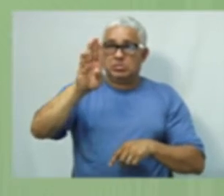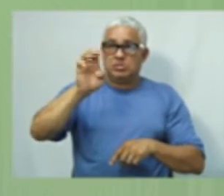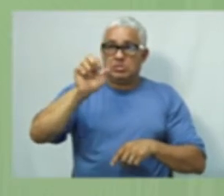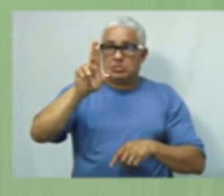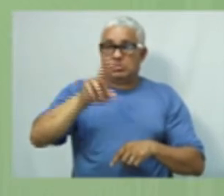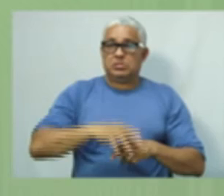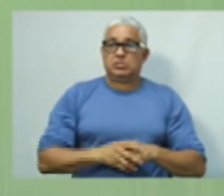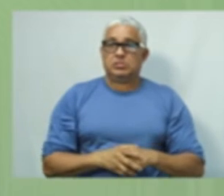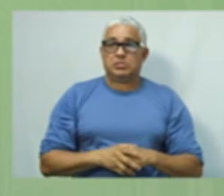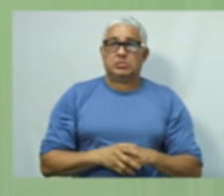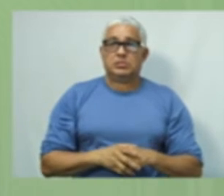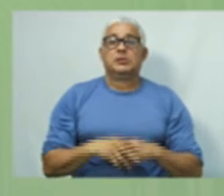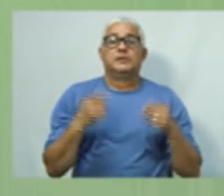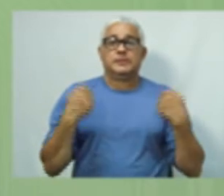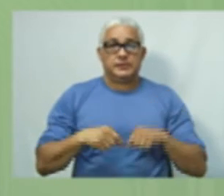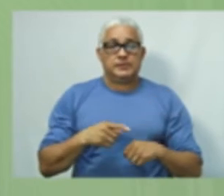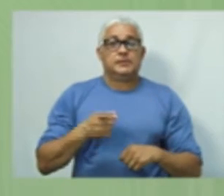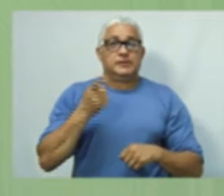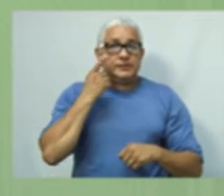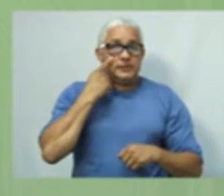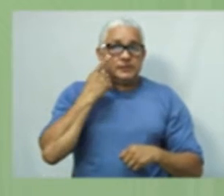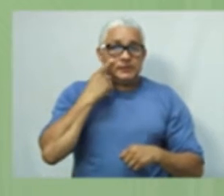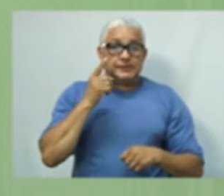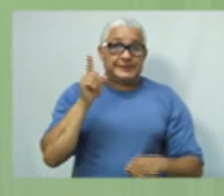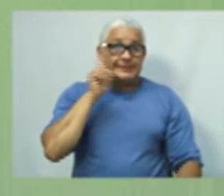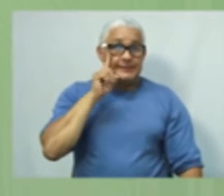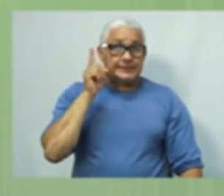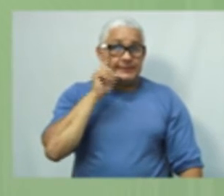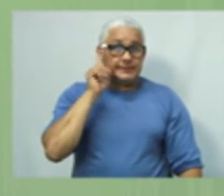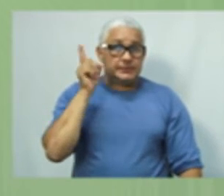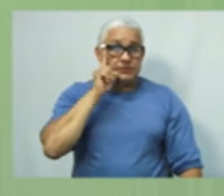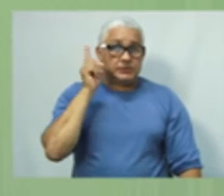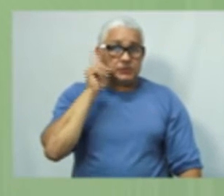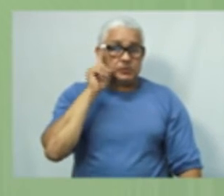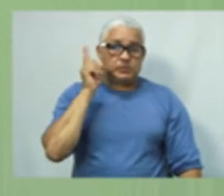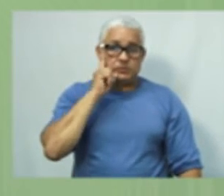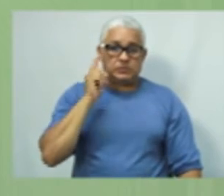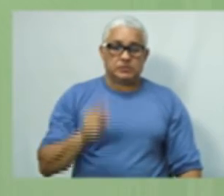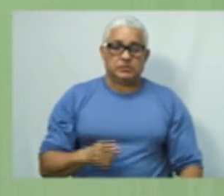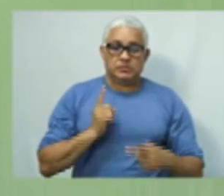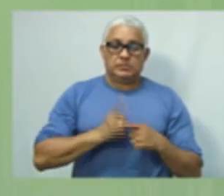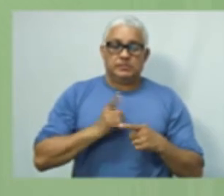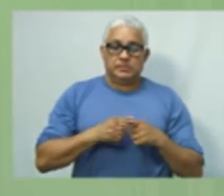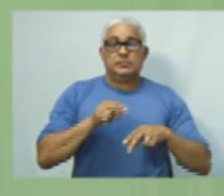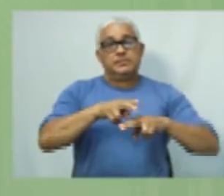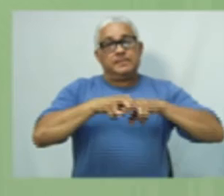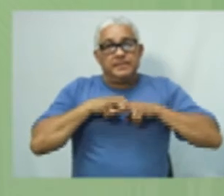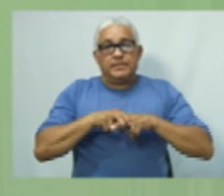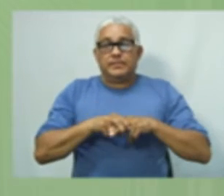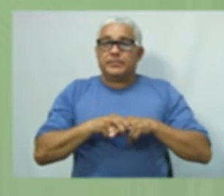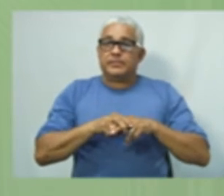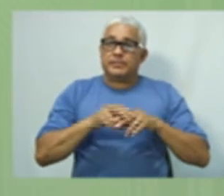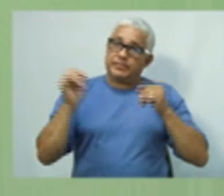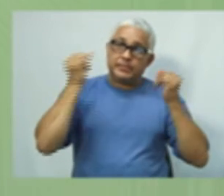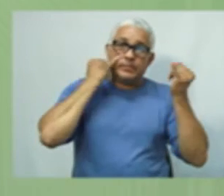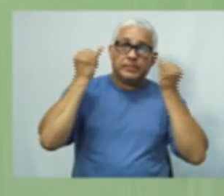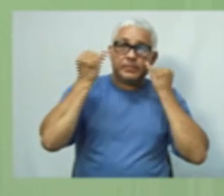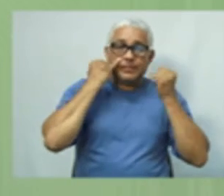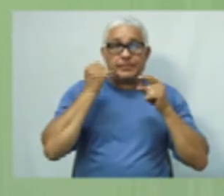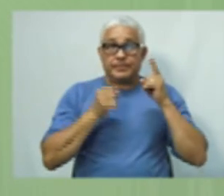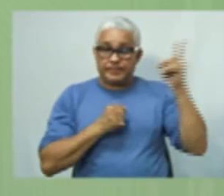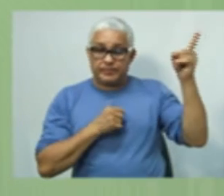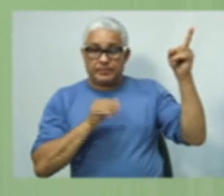é um assim que deve ser observado diariamente, porque é por meio dessas informações lá